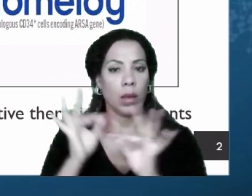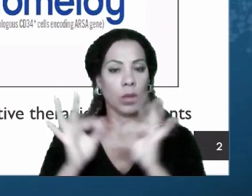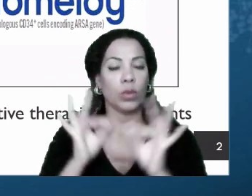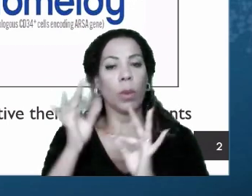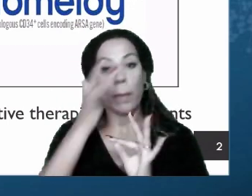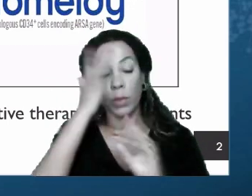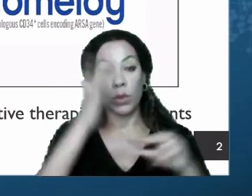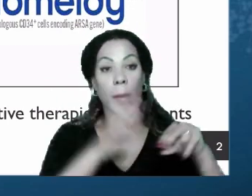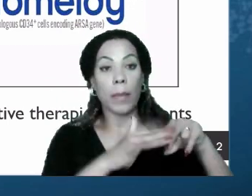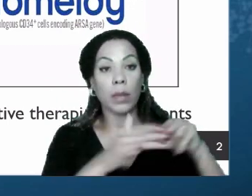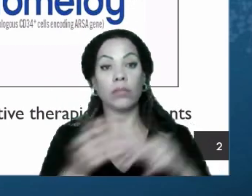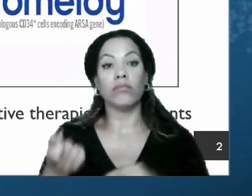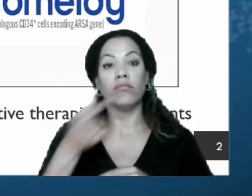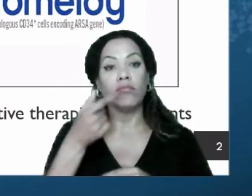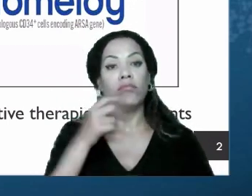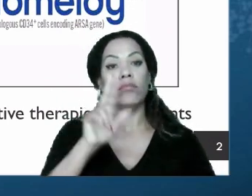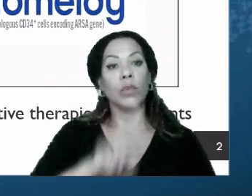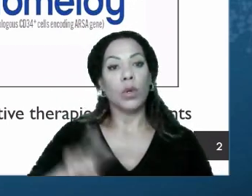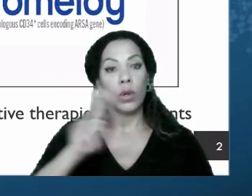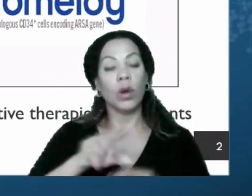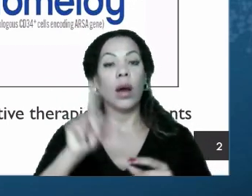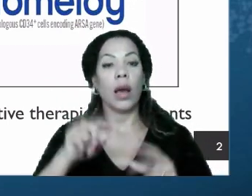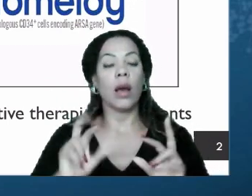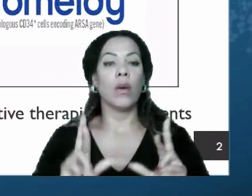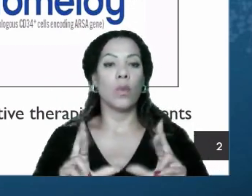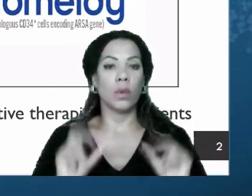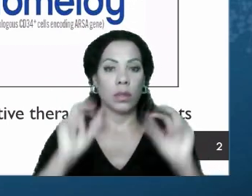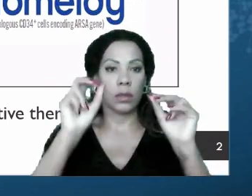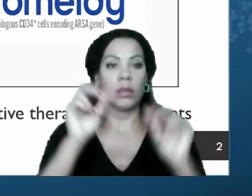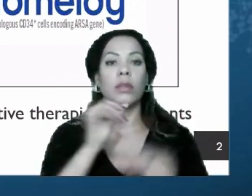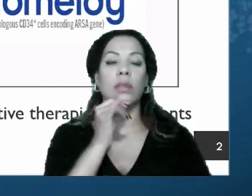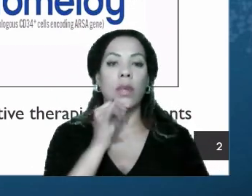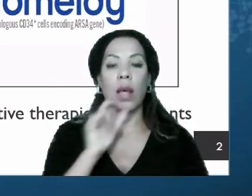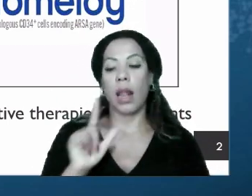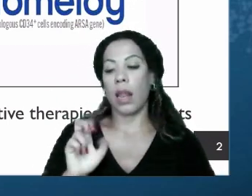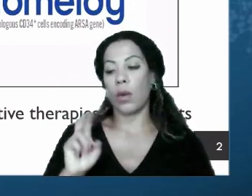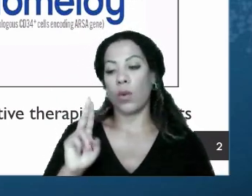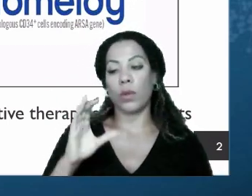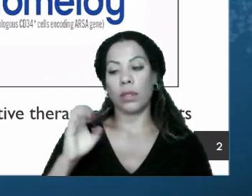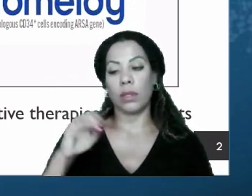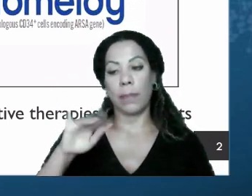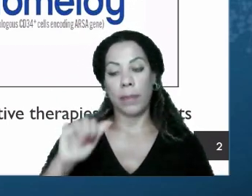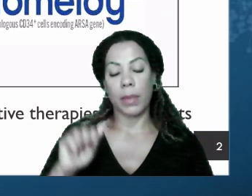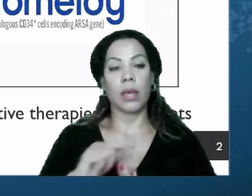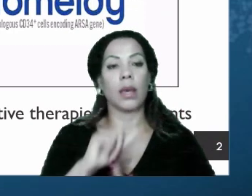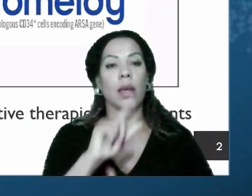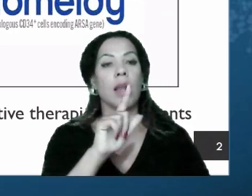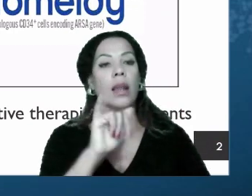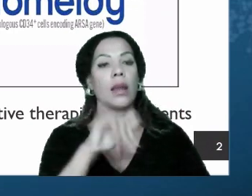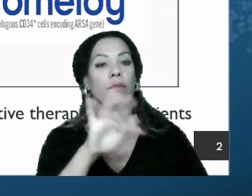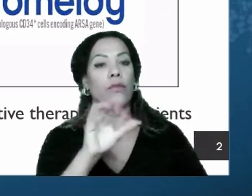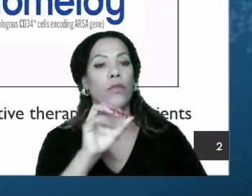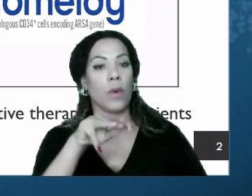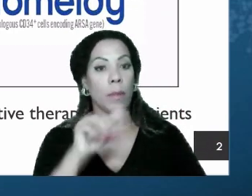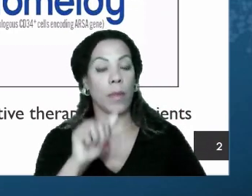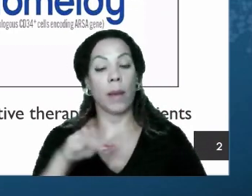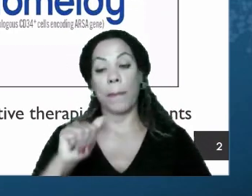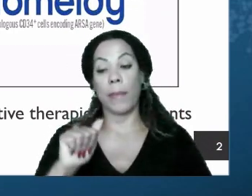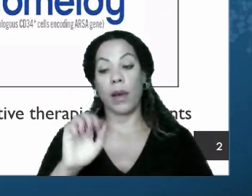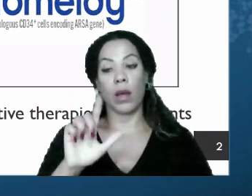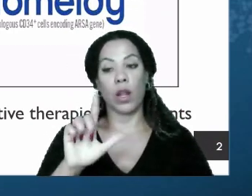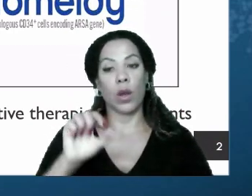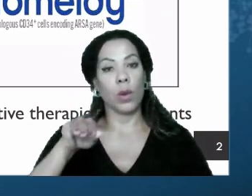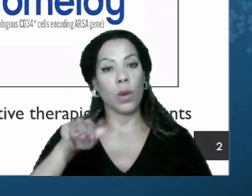isso com indicações oncológicas como leucemia, linfoma, maioloma e também